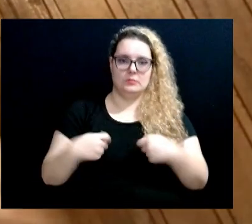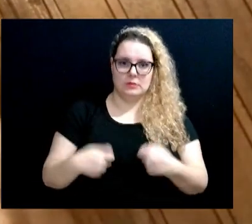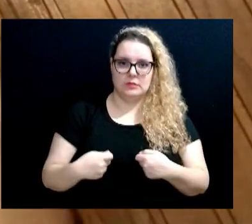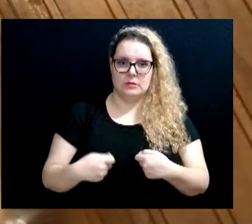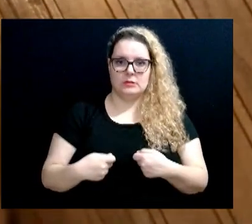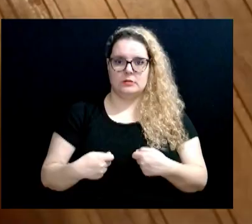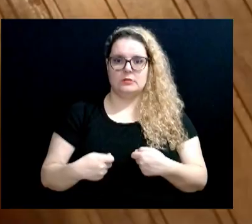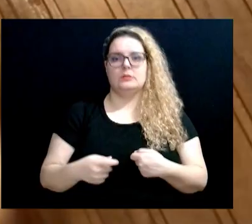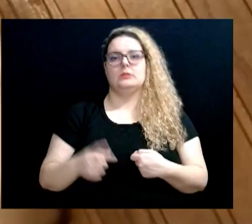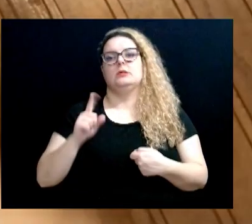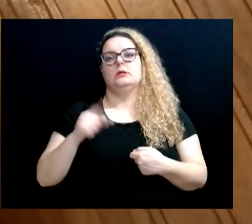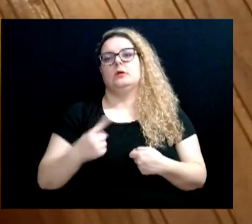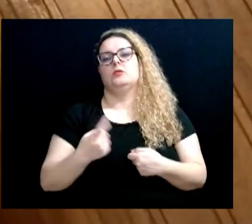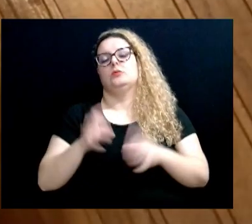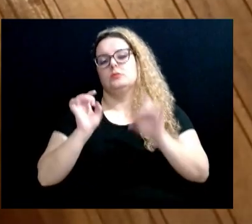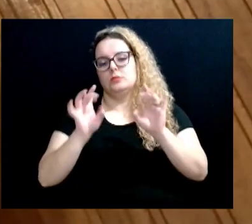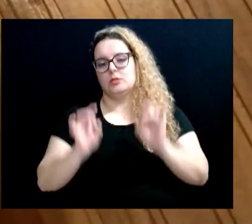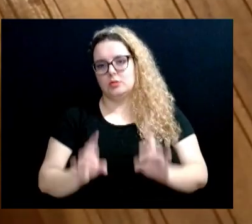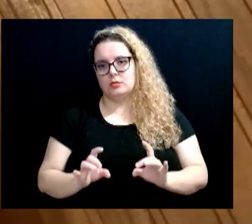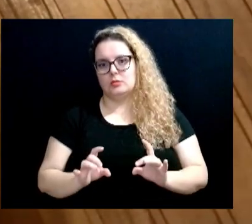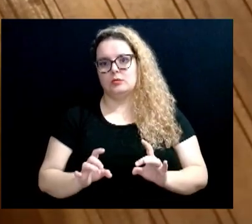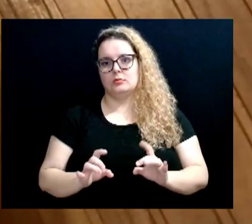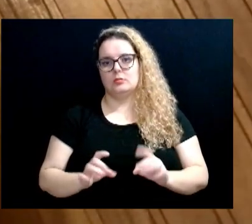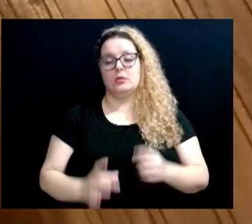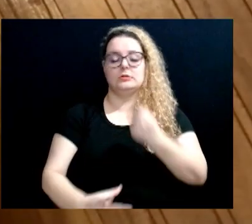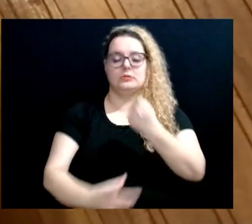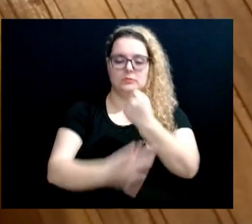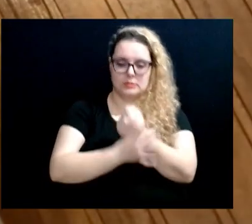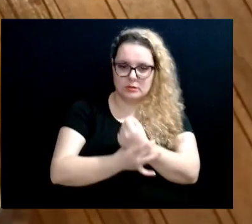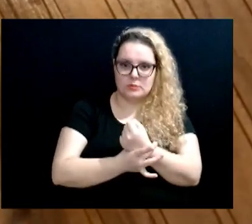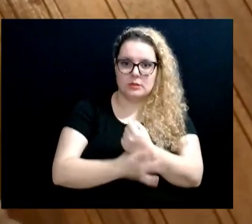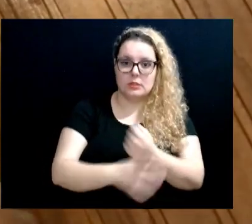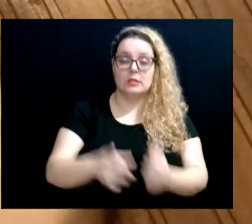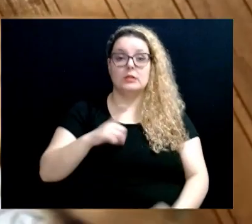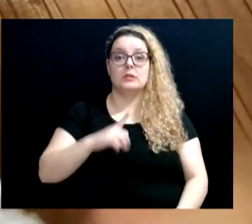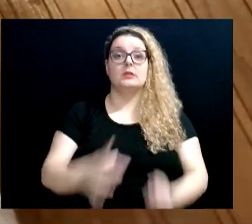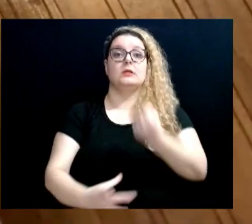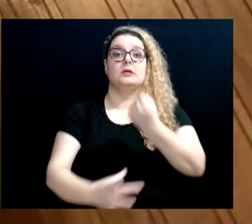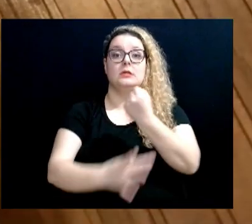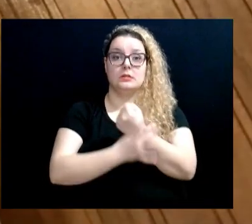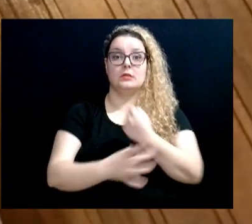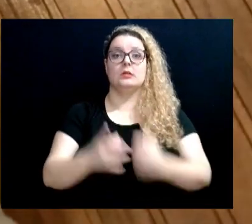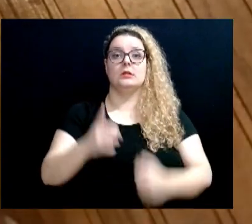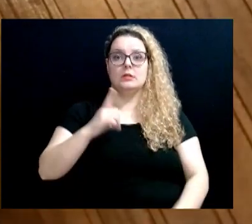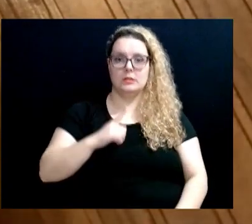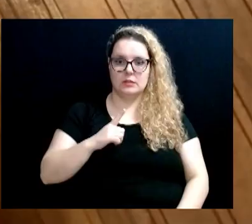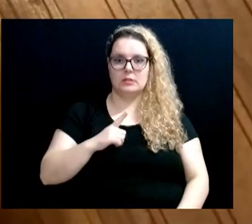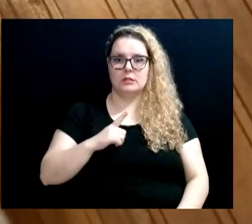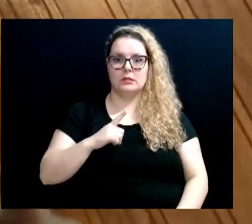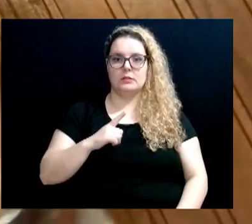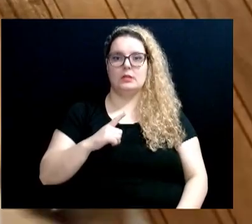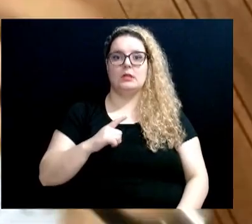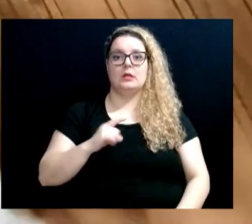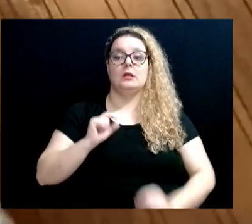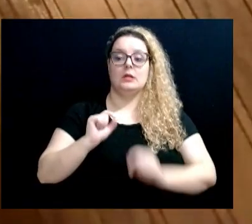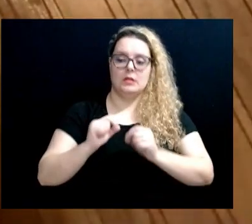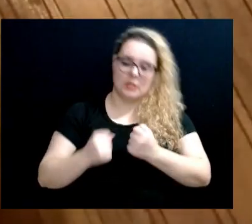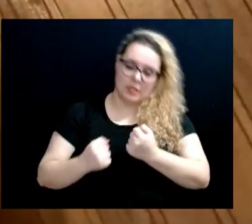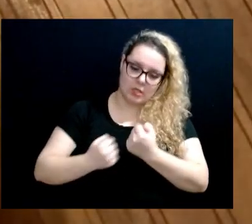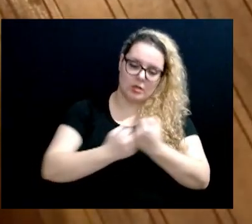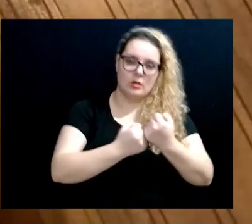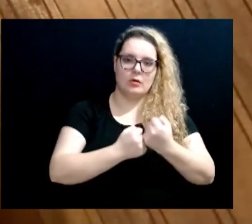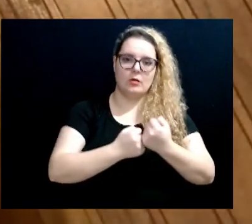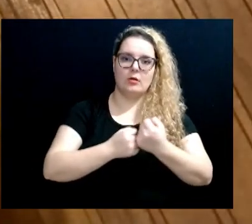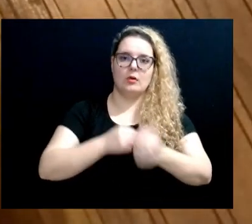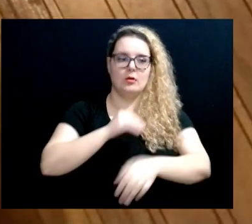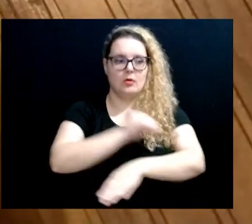e exclusivamente de segurança. Ter segurança é que ela tem quem está por ela, quem assegura a integridade